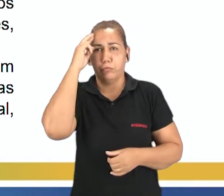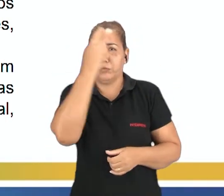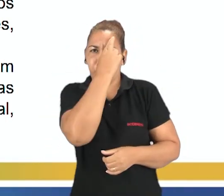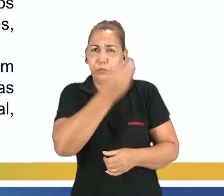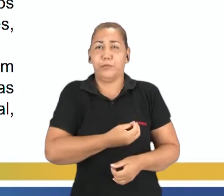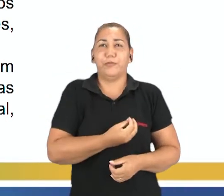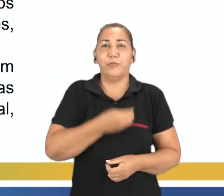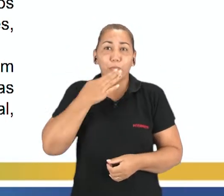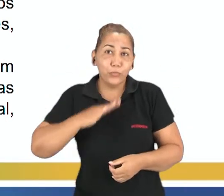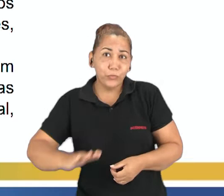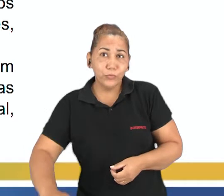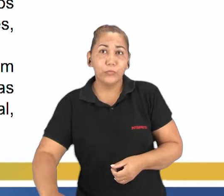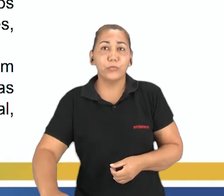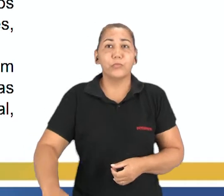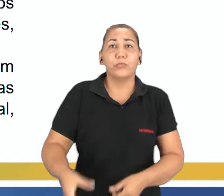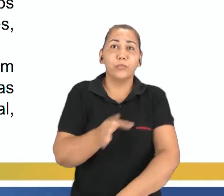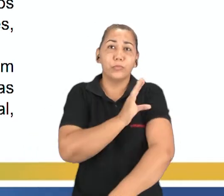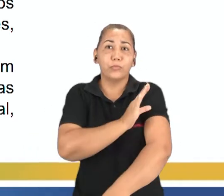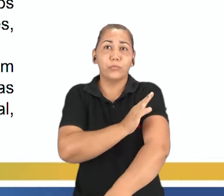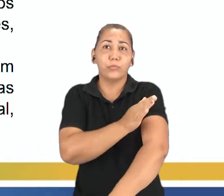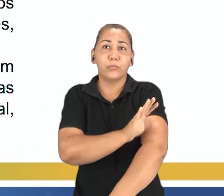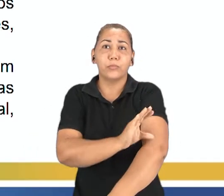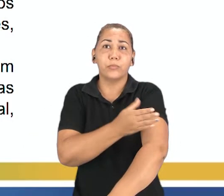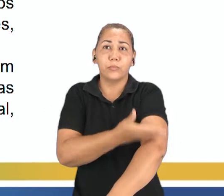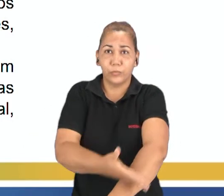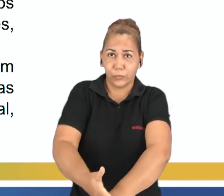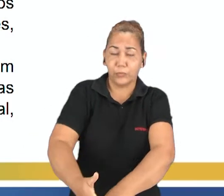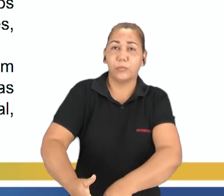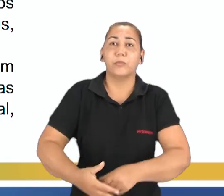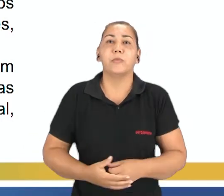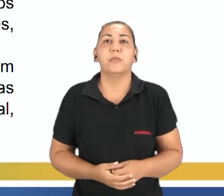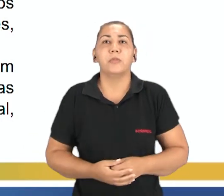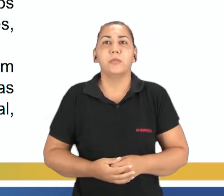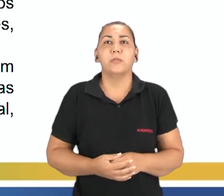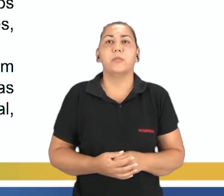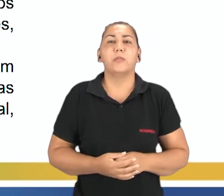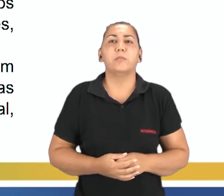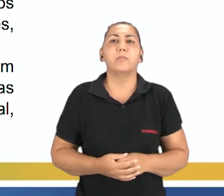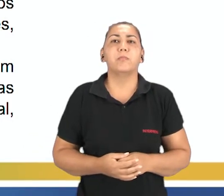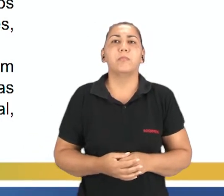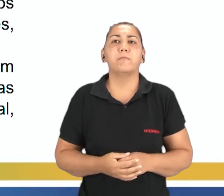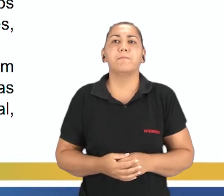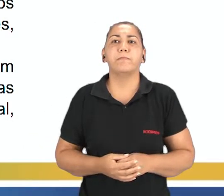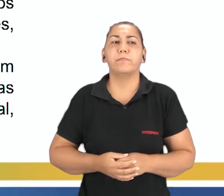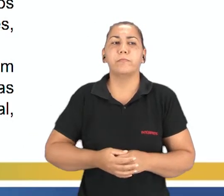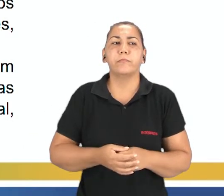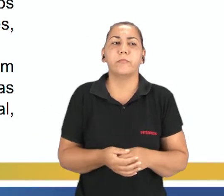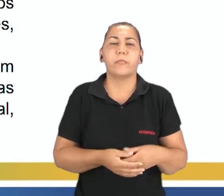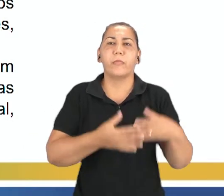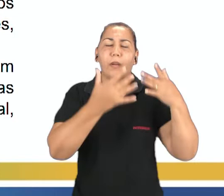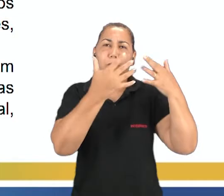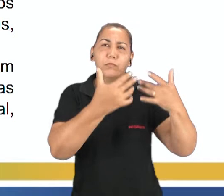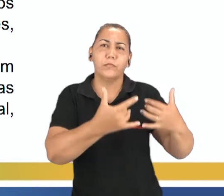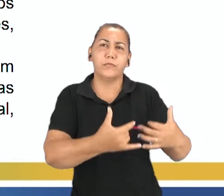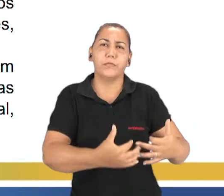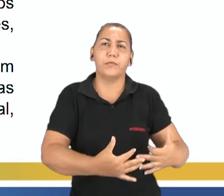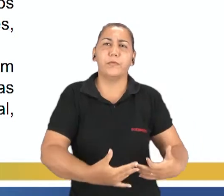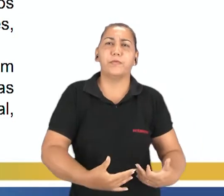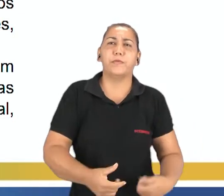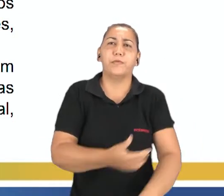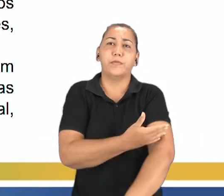infância, hábitos e outras curiosidades. A fonte comentará seus hábitos, percurso profissional